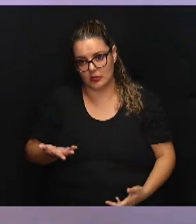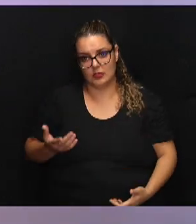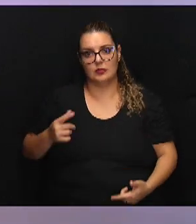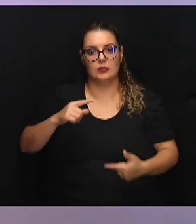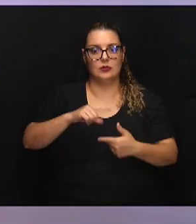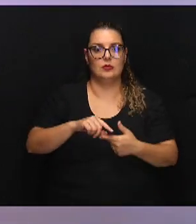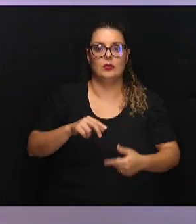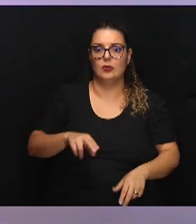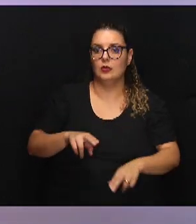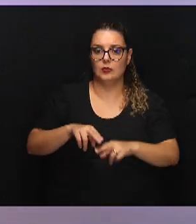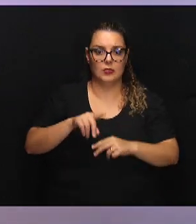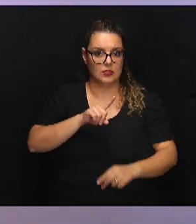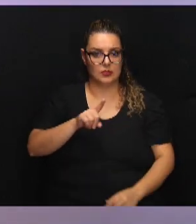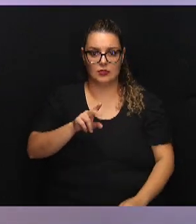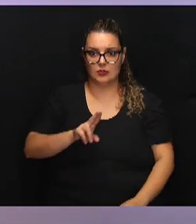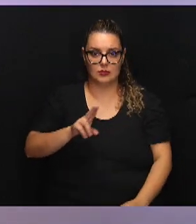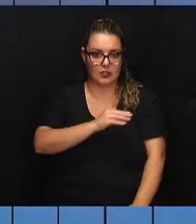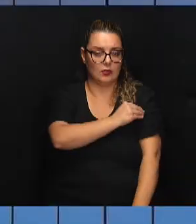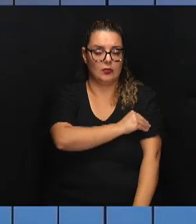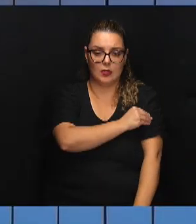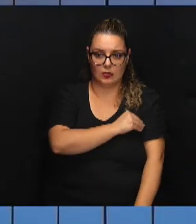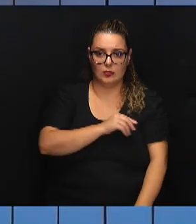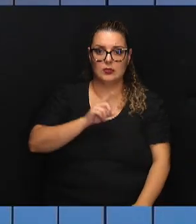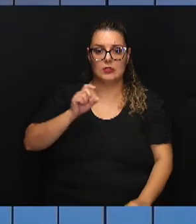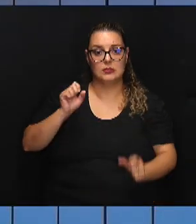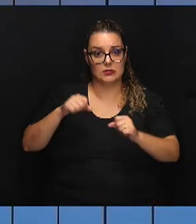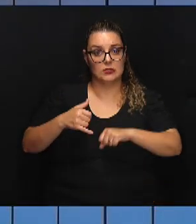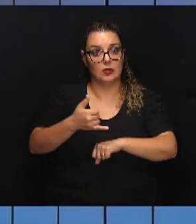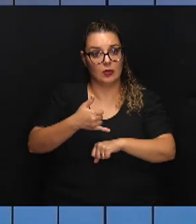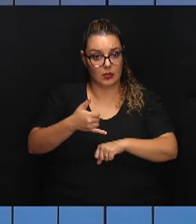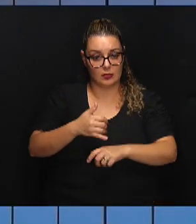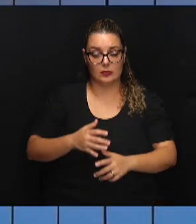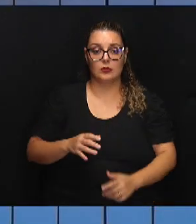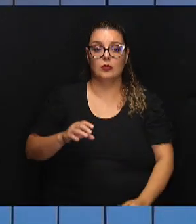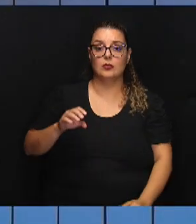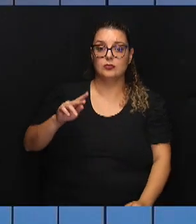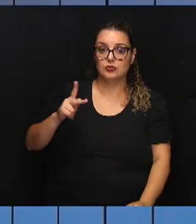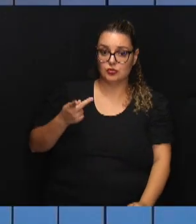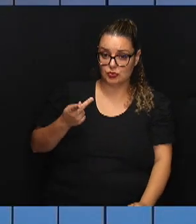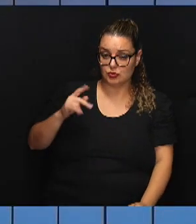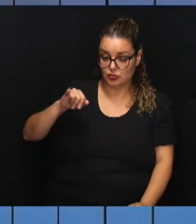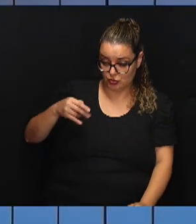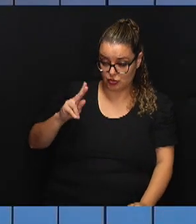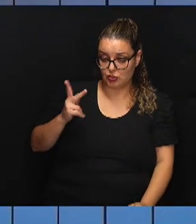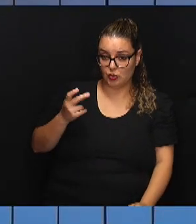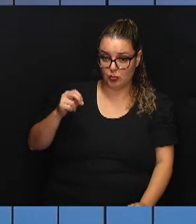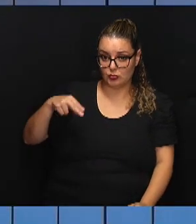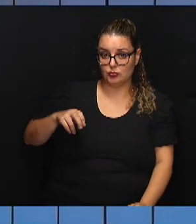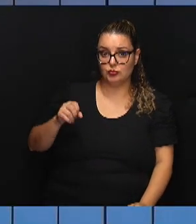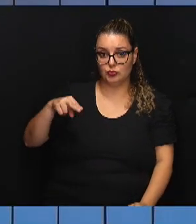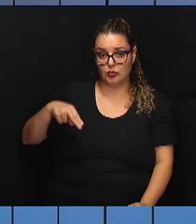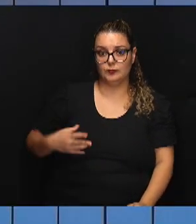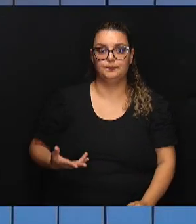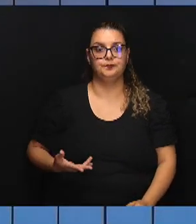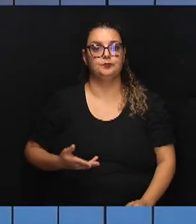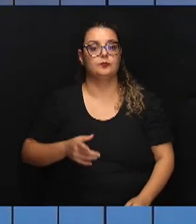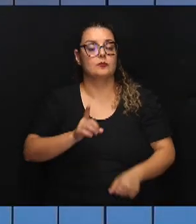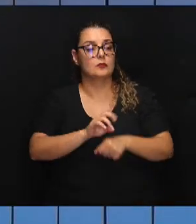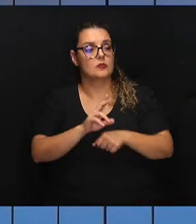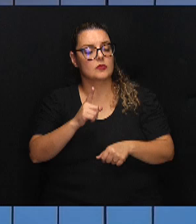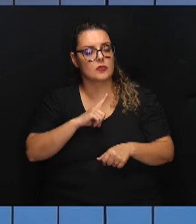isso que não pode usar. Doutora, existe alguma recomendação específica para as crianças